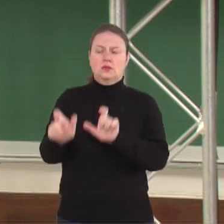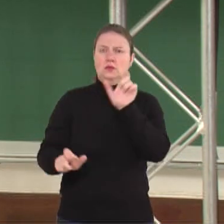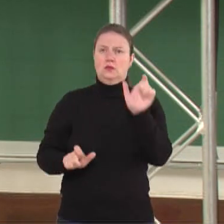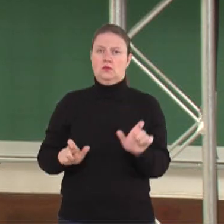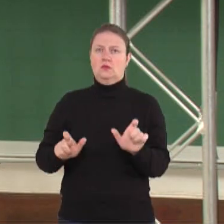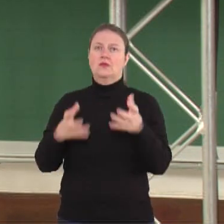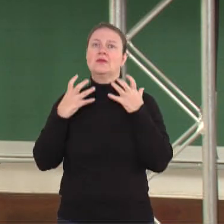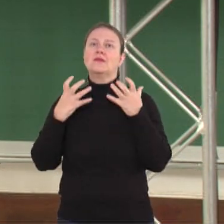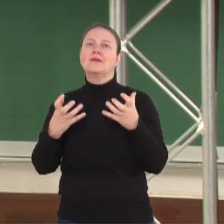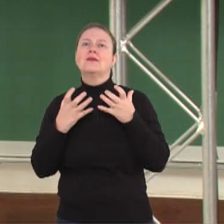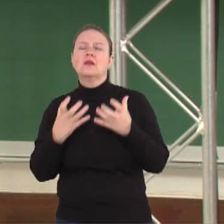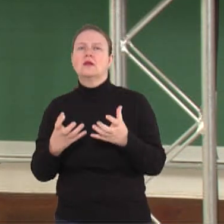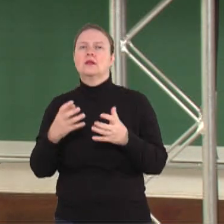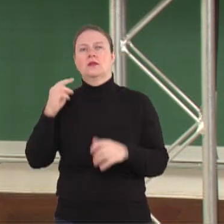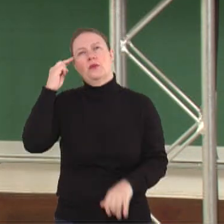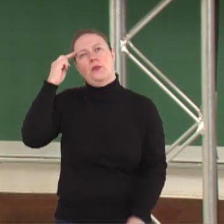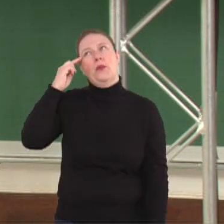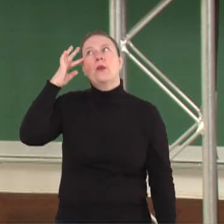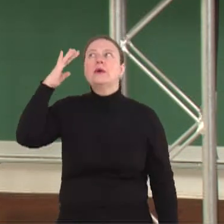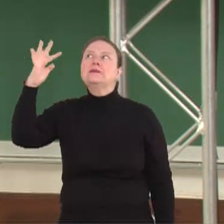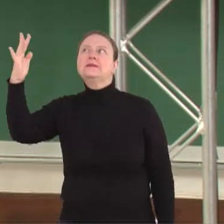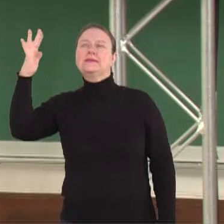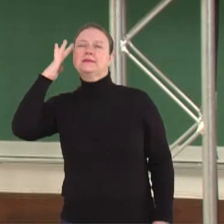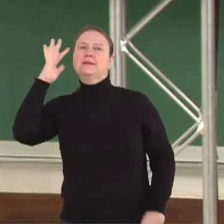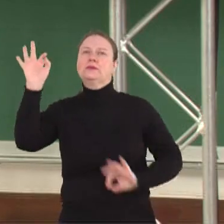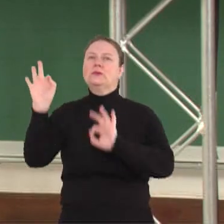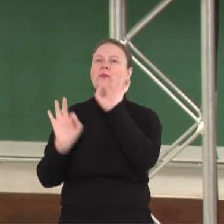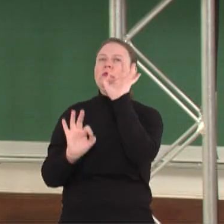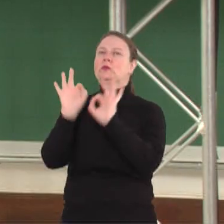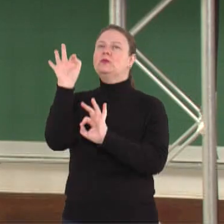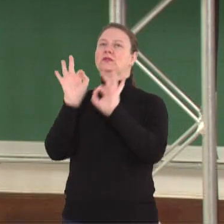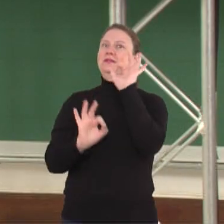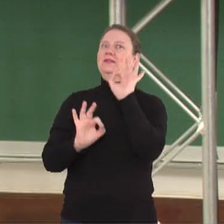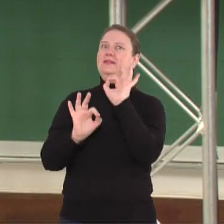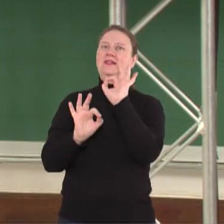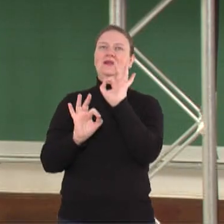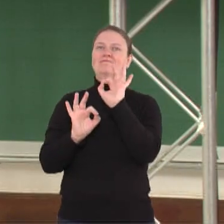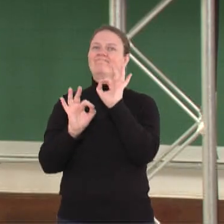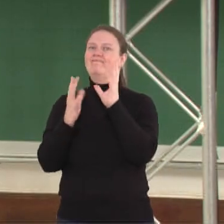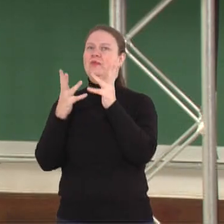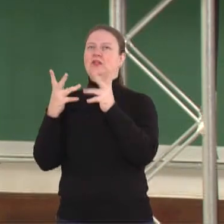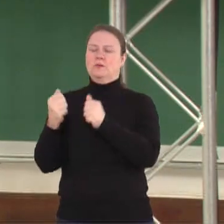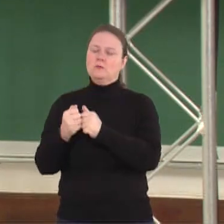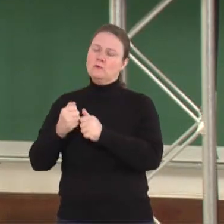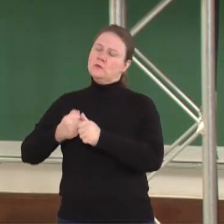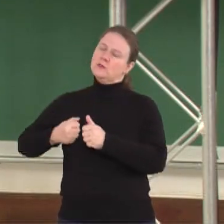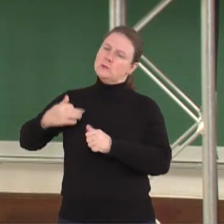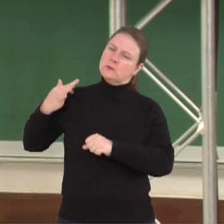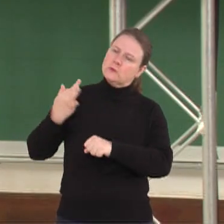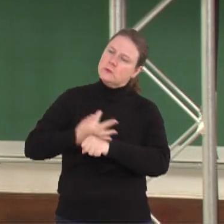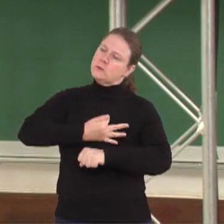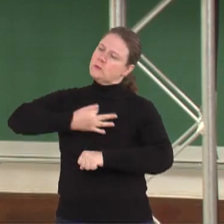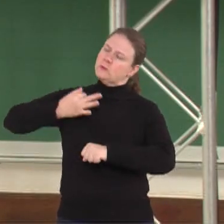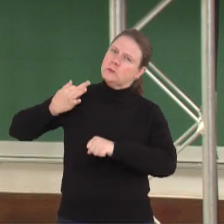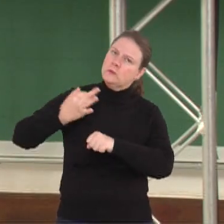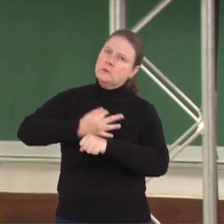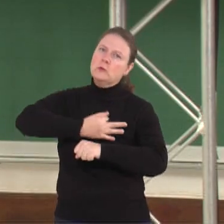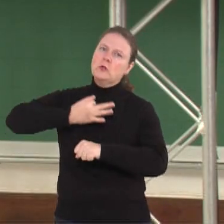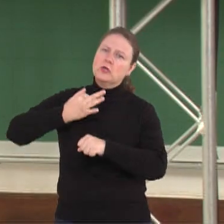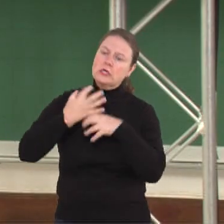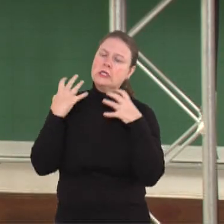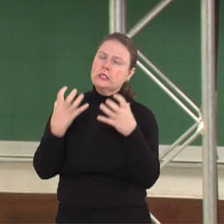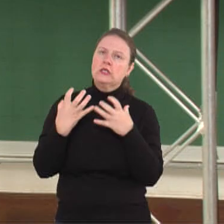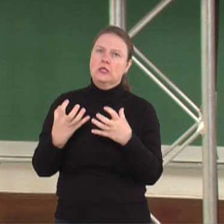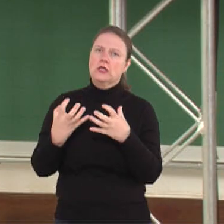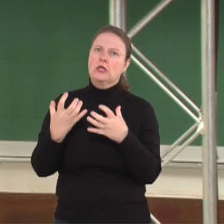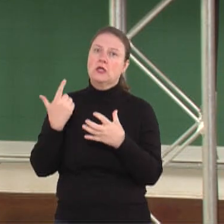quer ter, que tem um sonho, um grande sonho, né? E vai persistir nesse sonho, e quer persistir nesse sonho. Esse